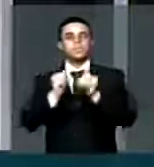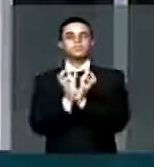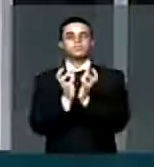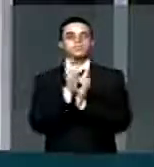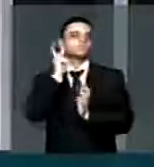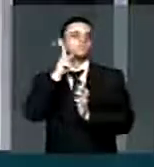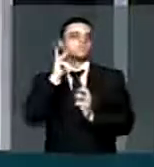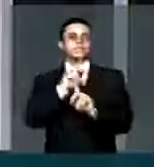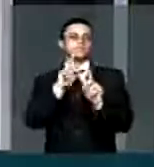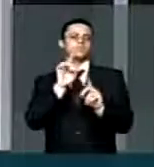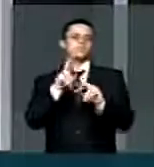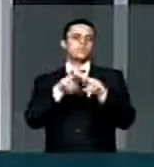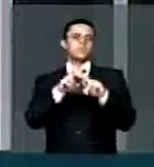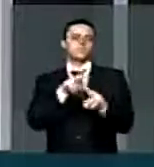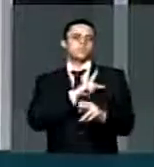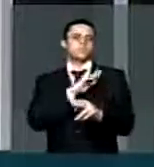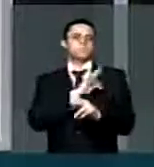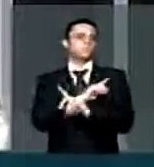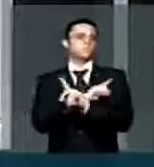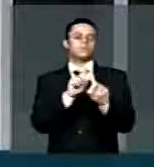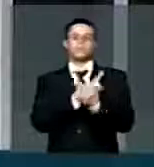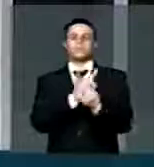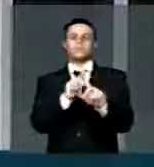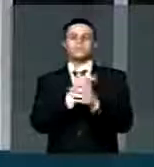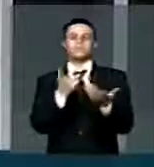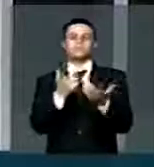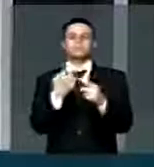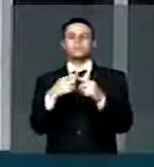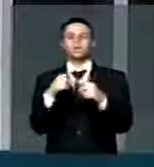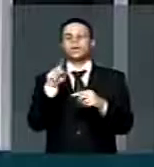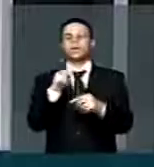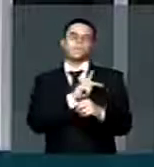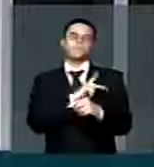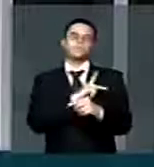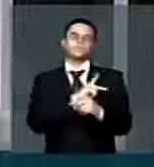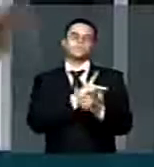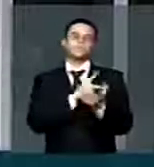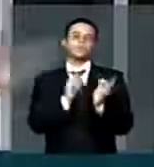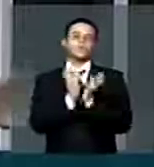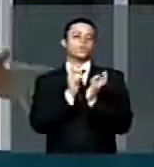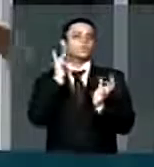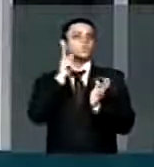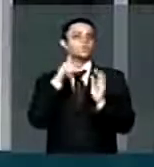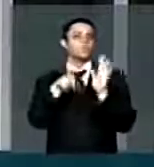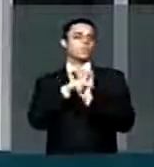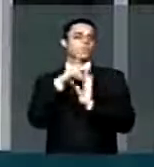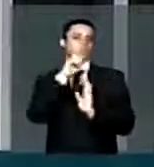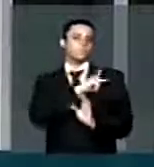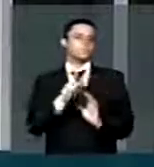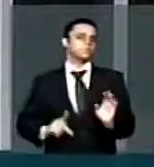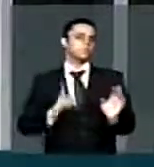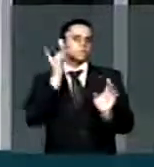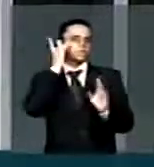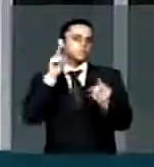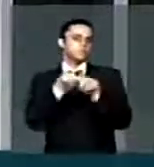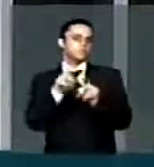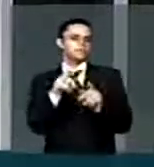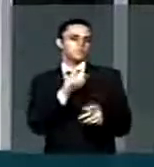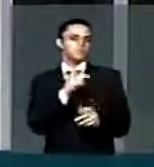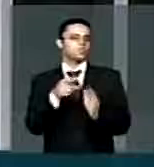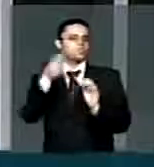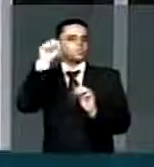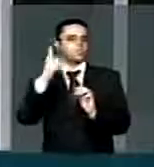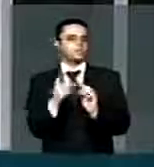partidos, não apenas pelo PT, o partido da presidenta Dilma, o partido do ex-presidente Lula,